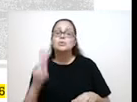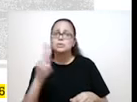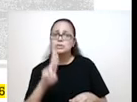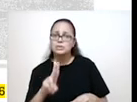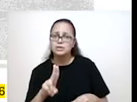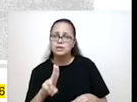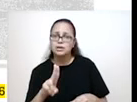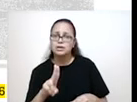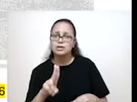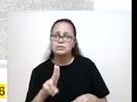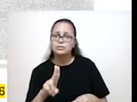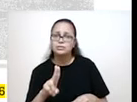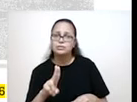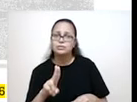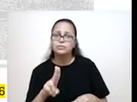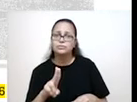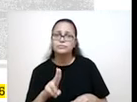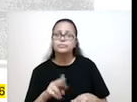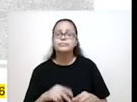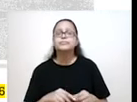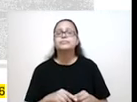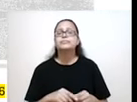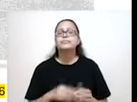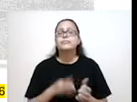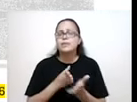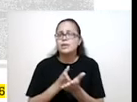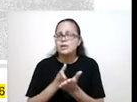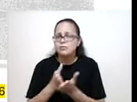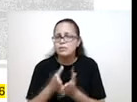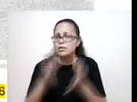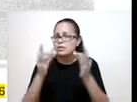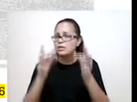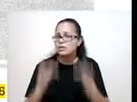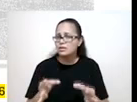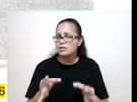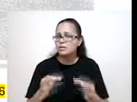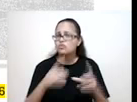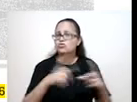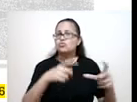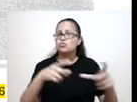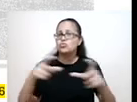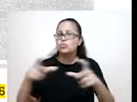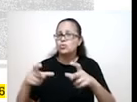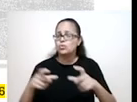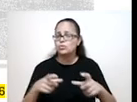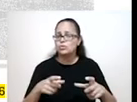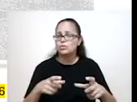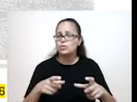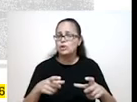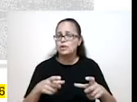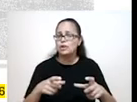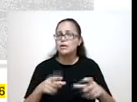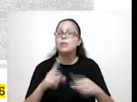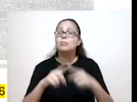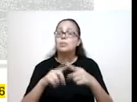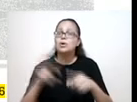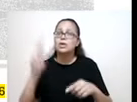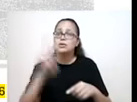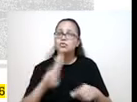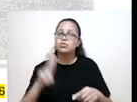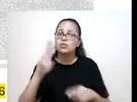utilizados graças a referências mais precisas, exatas de localização, que utilizavam os astros como